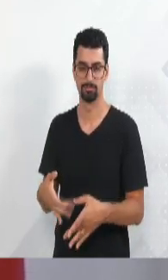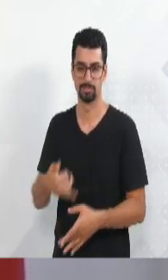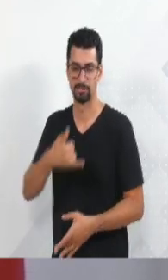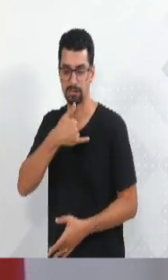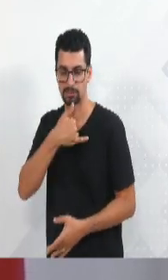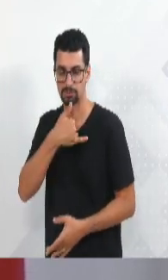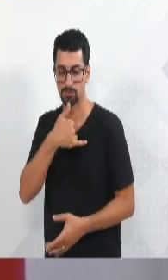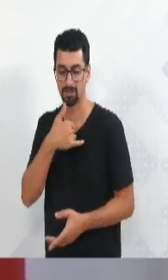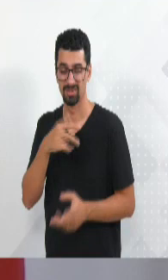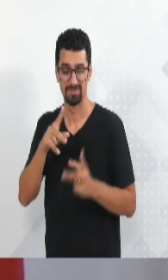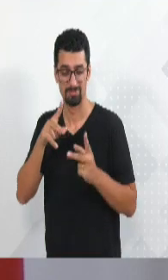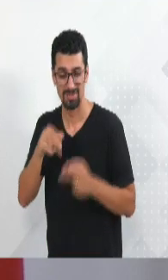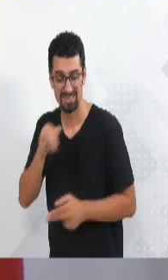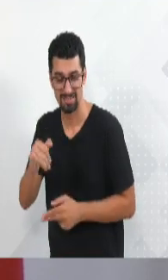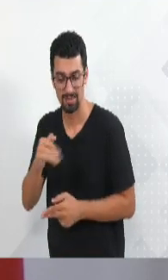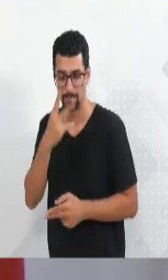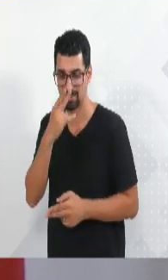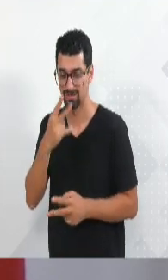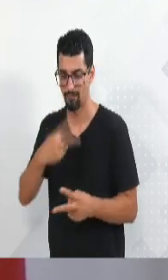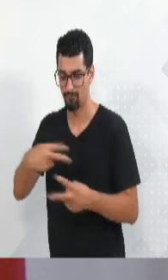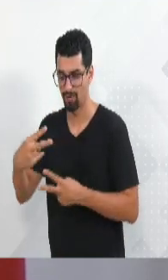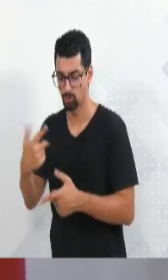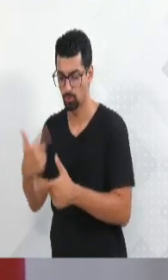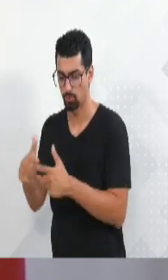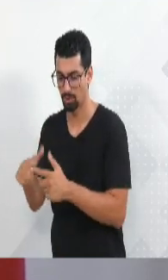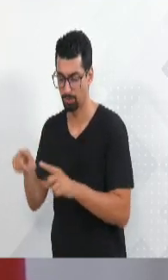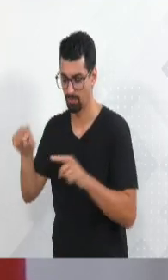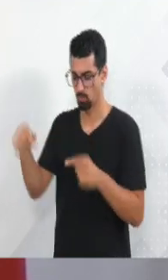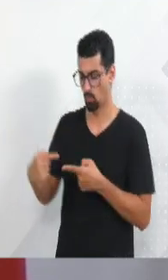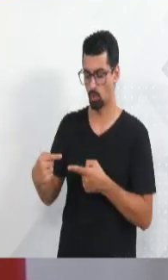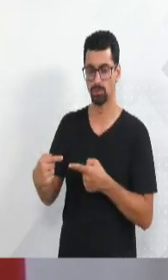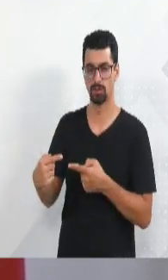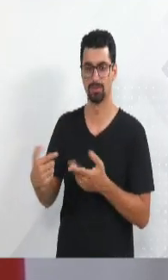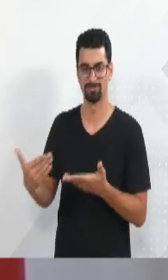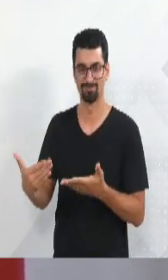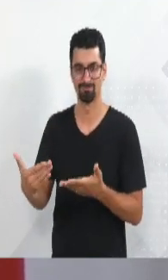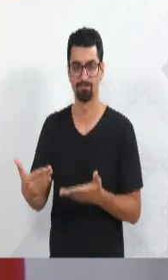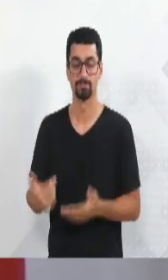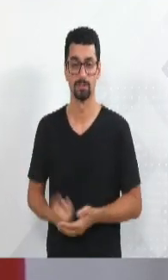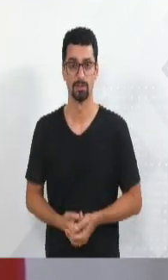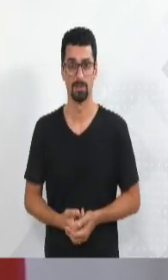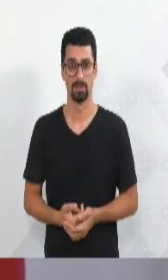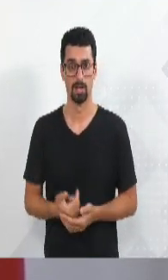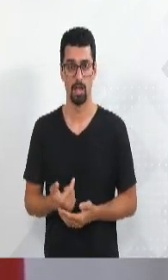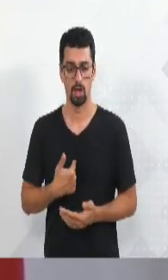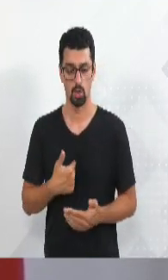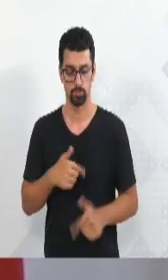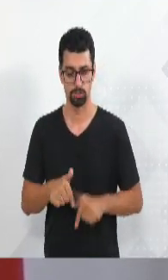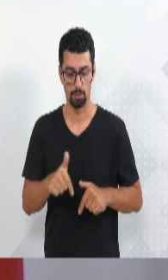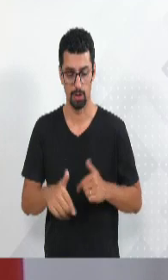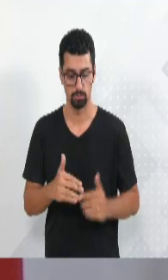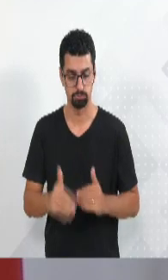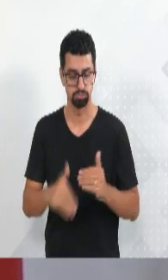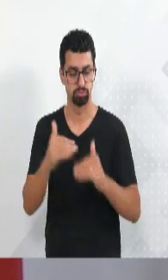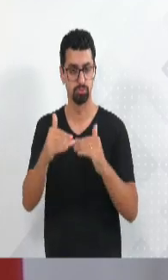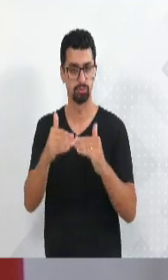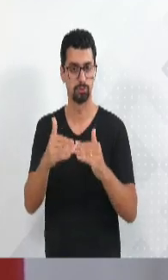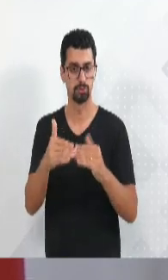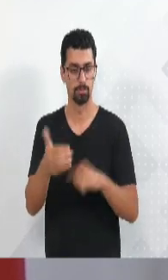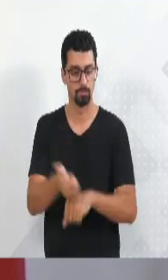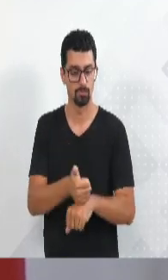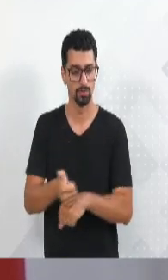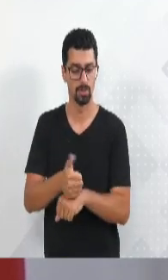contrários eu tenho uma carreira muito bonita dentro da Polícia Militar e eu fui